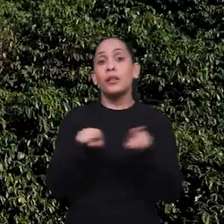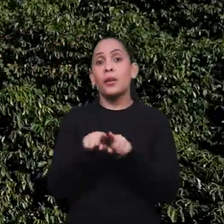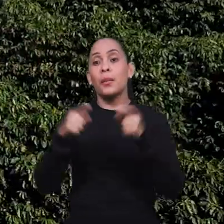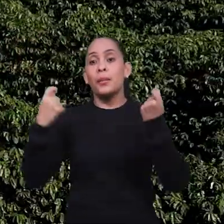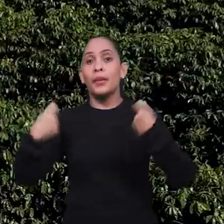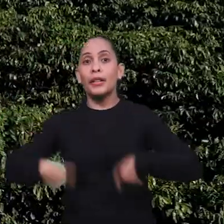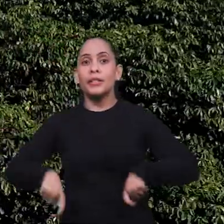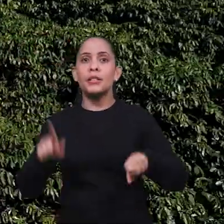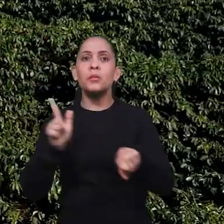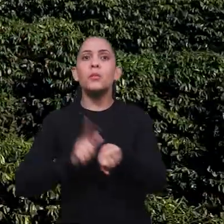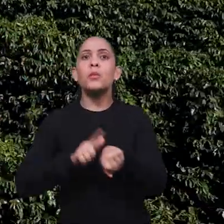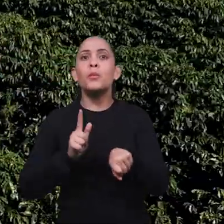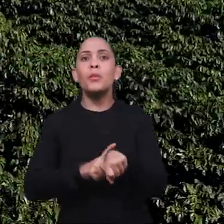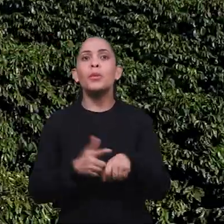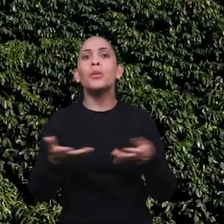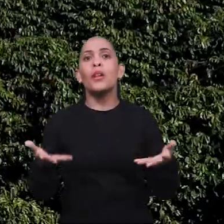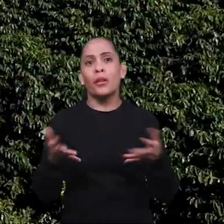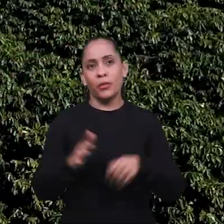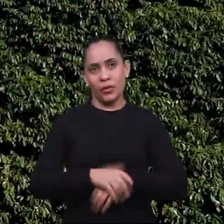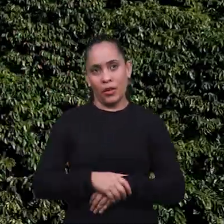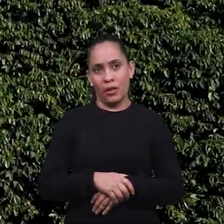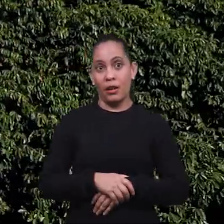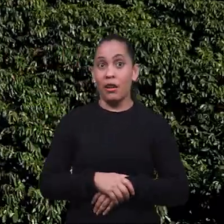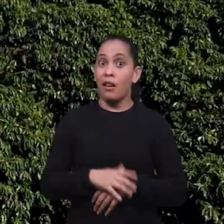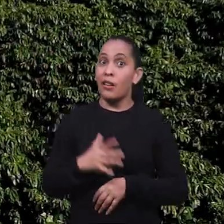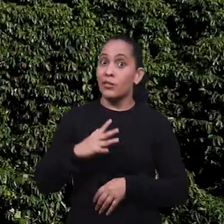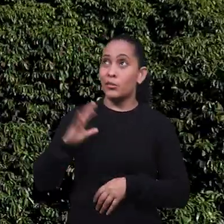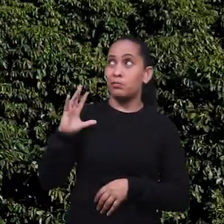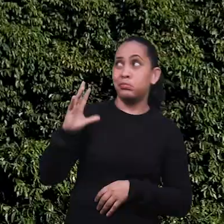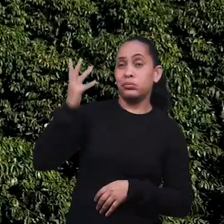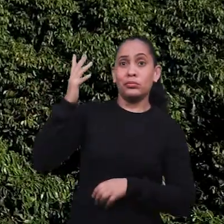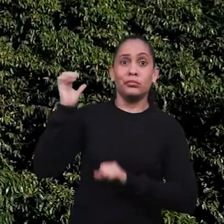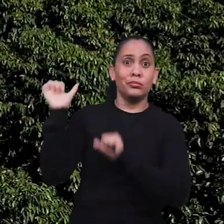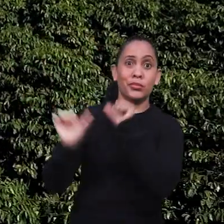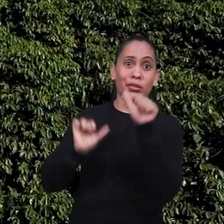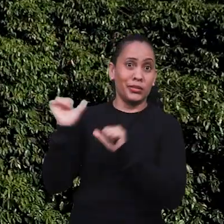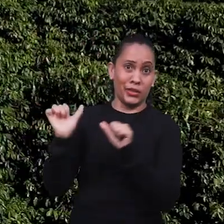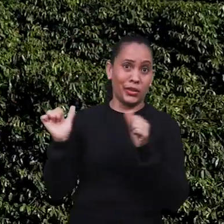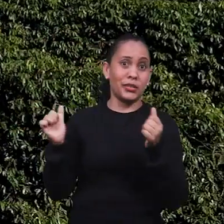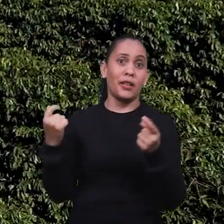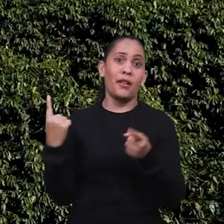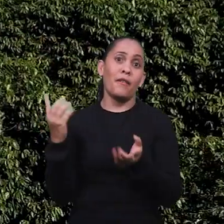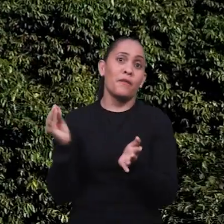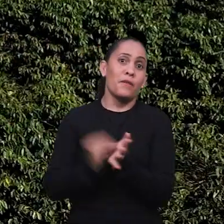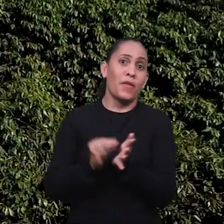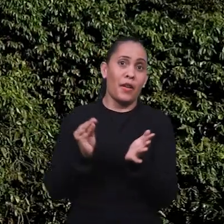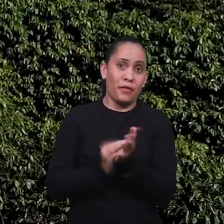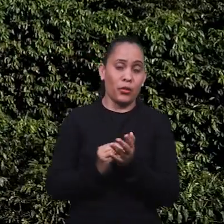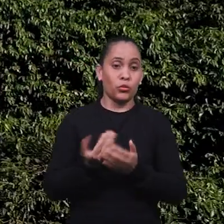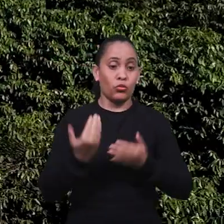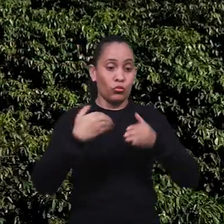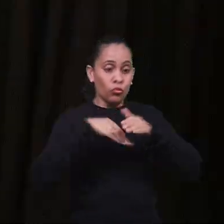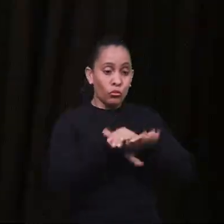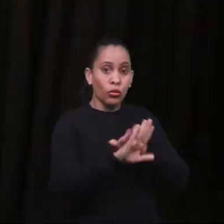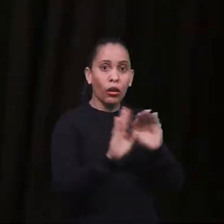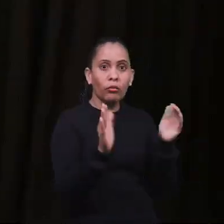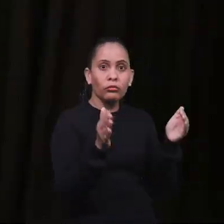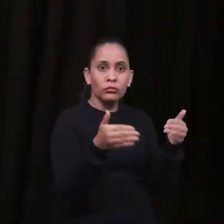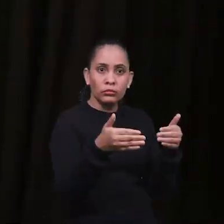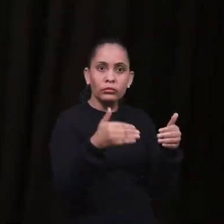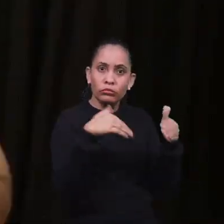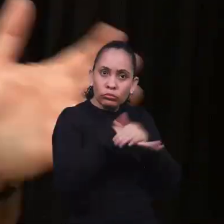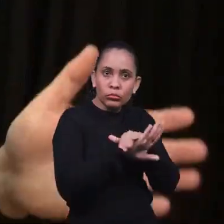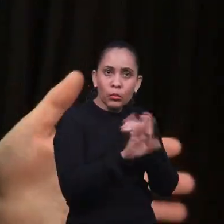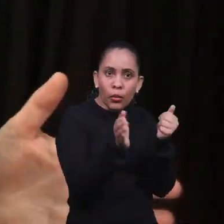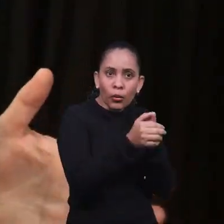mundo cafeeiro não precisa neste momento é de mais uma adversidade climática, devido à falta de estoque. Porque a